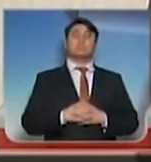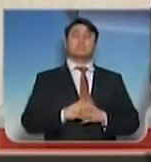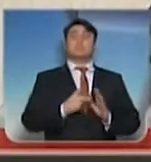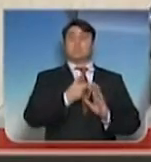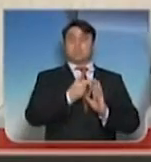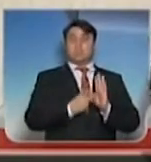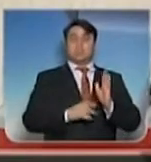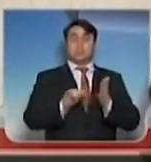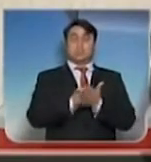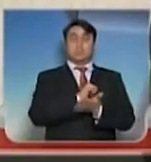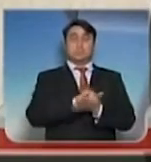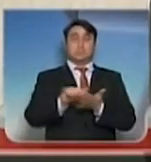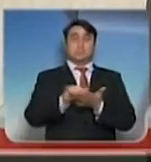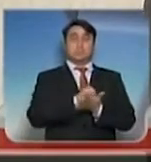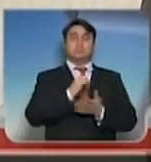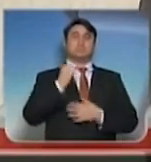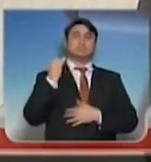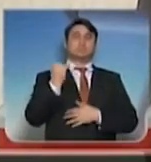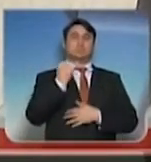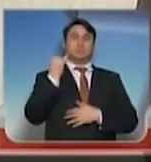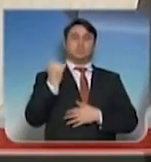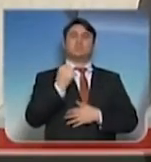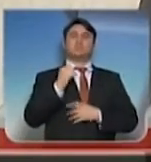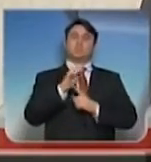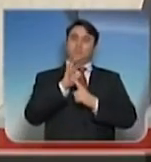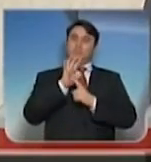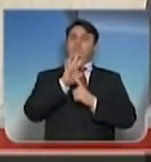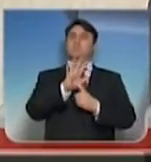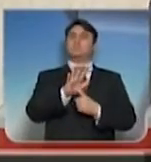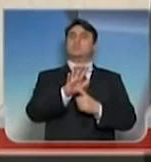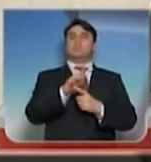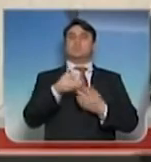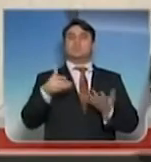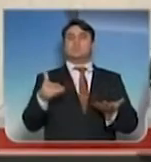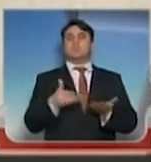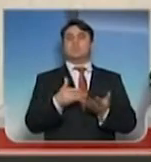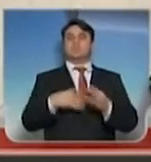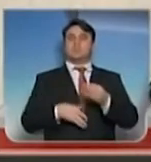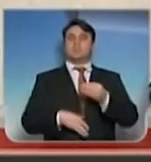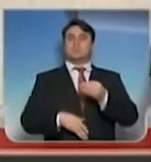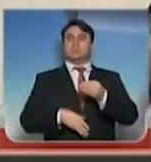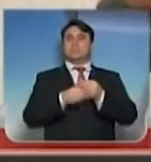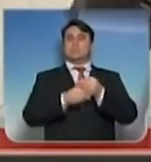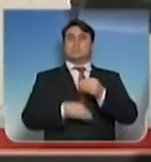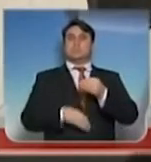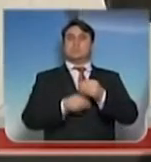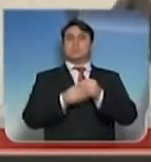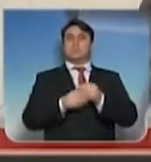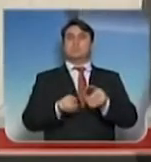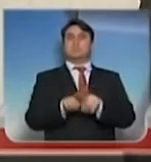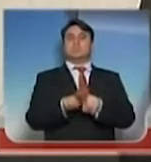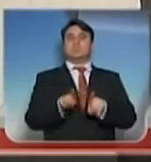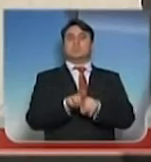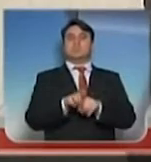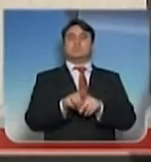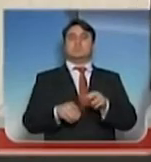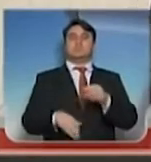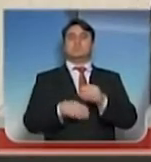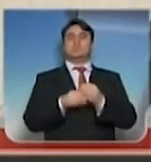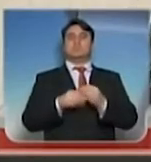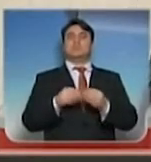estratégico importante nós apresentamos aqui é uma Emenda Esse pro o incluindo